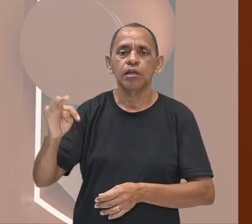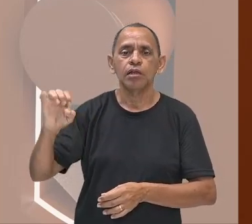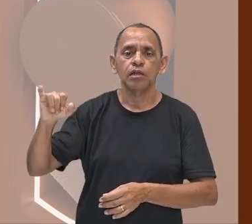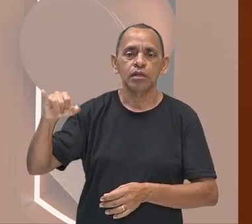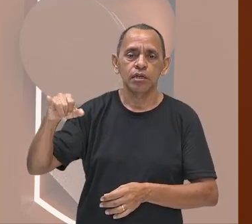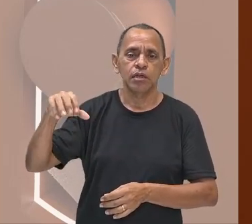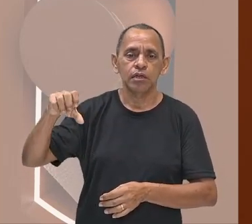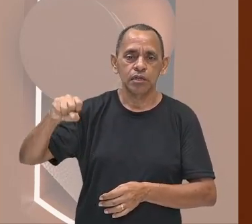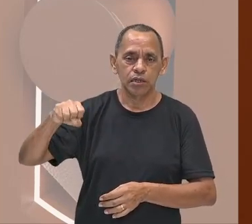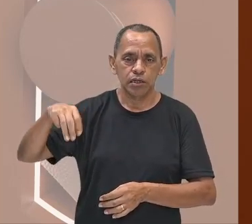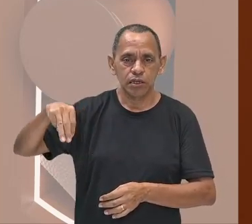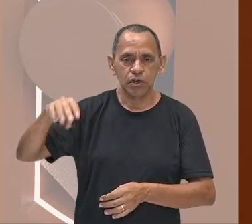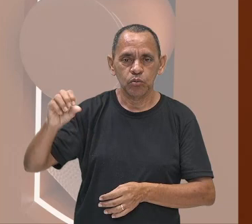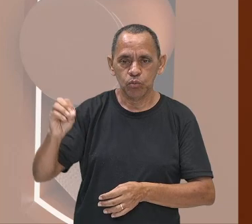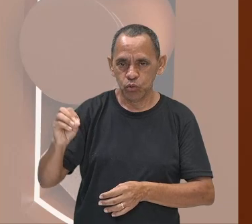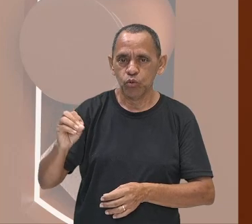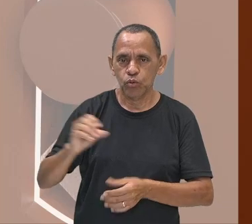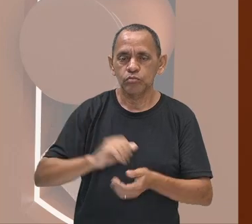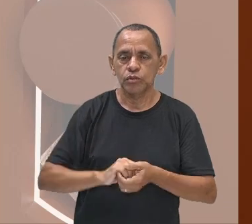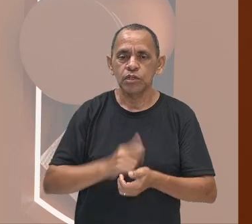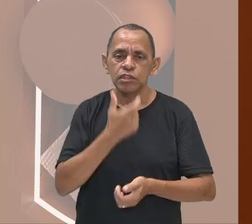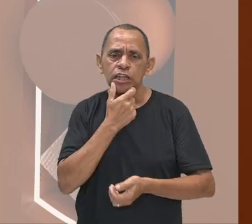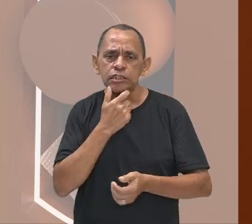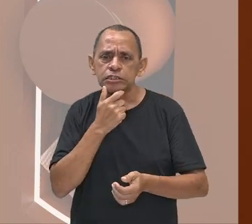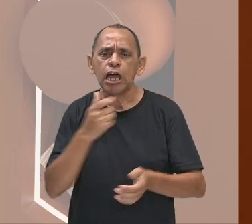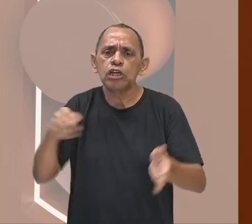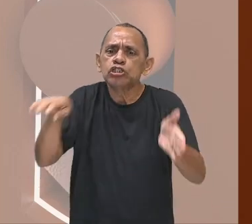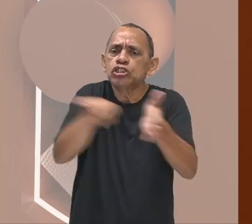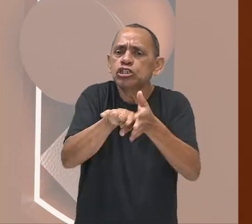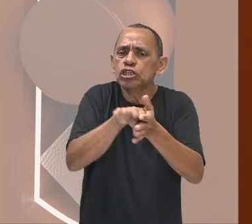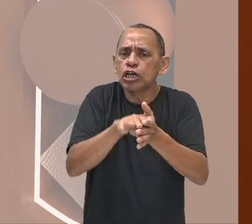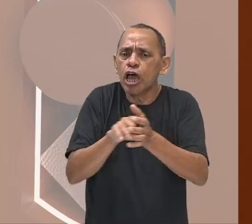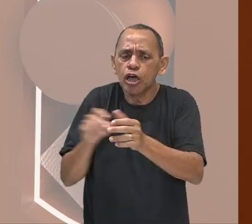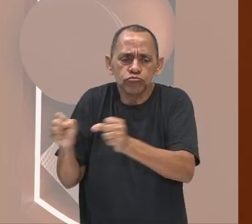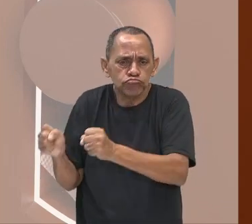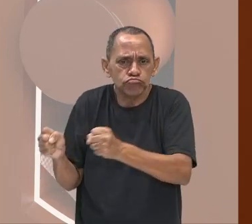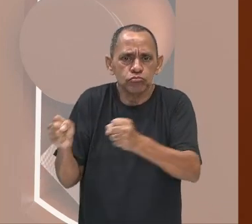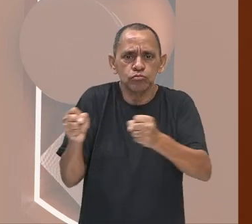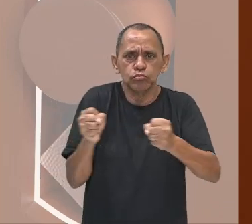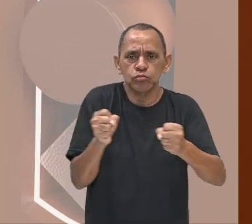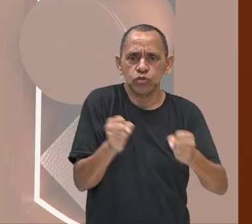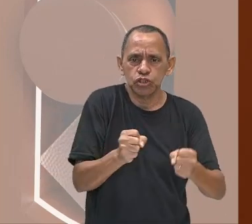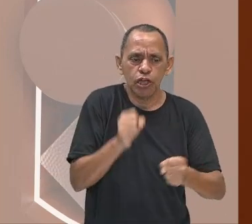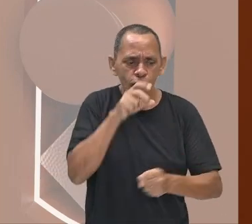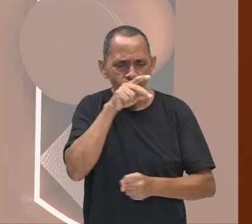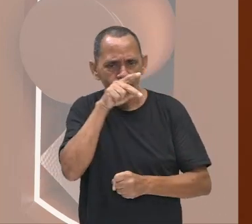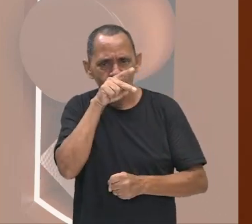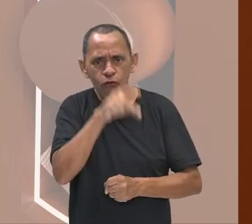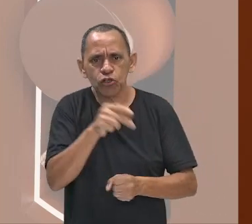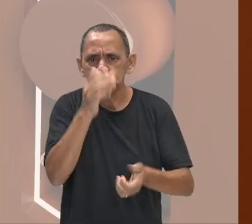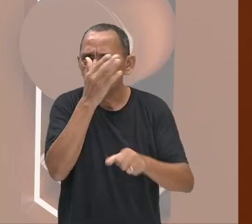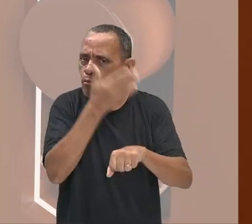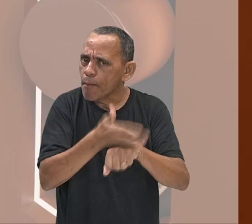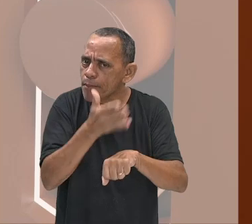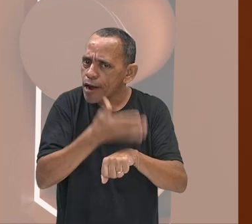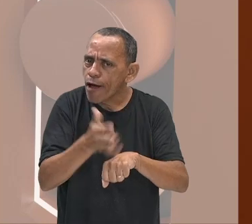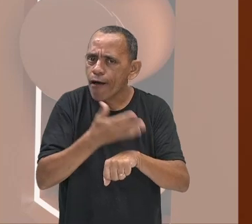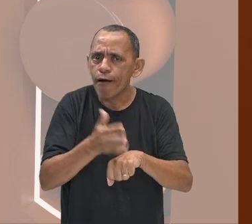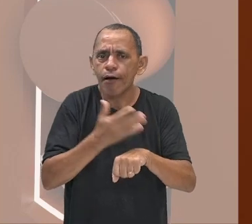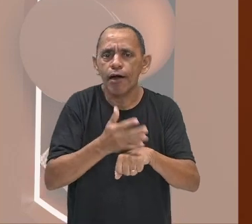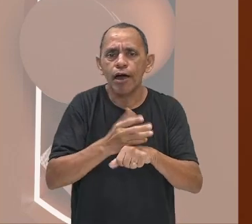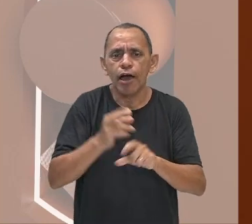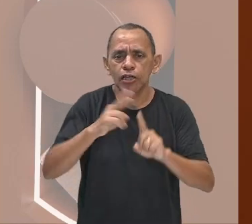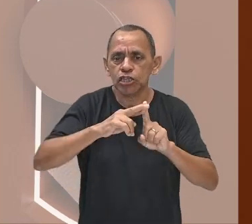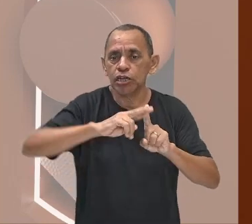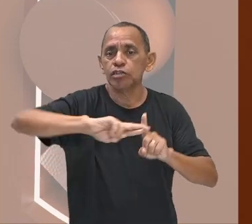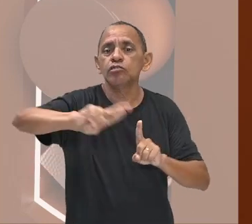chegaram com força, digamos assim. E o calvinismo, uma prática religiosa ali instituída por